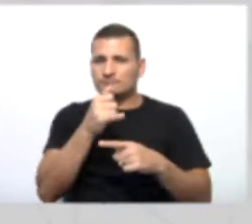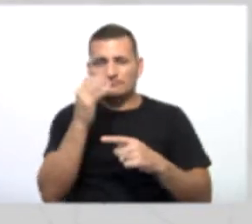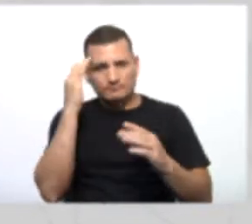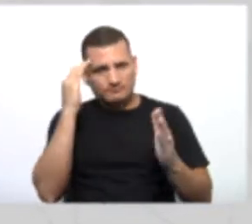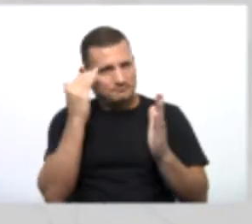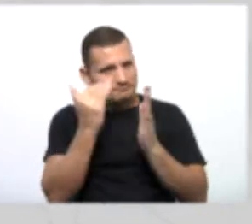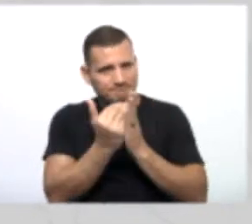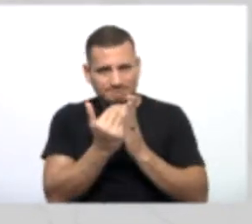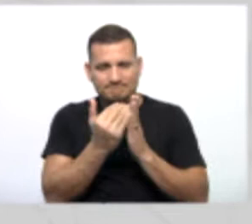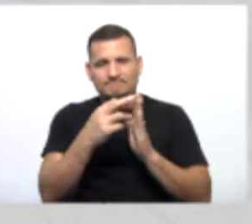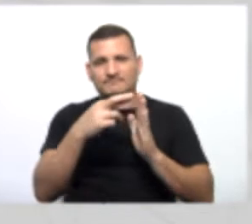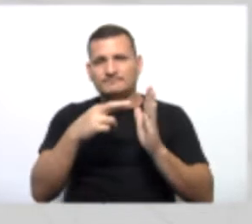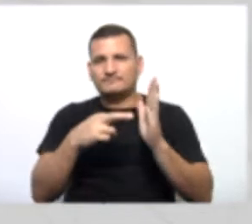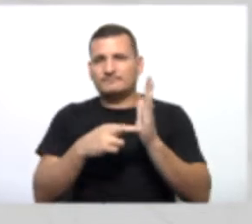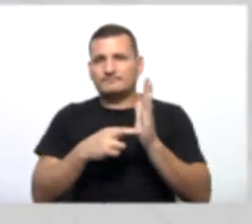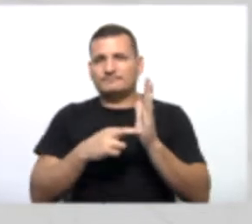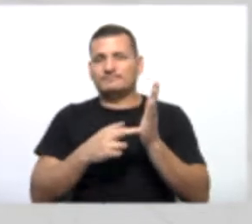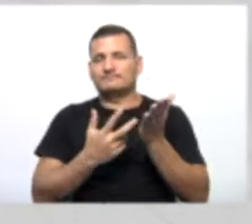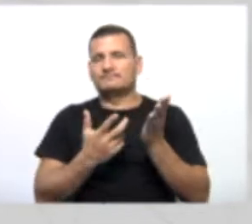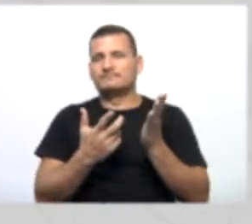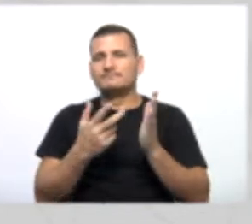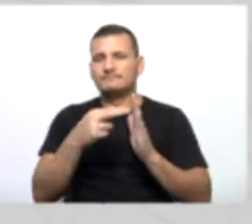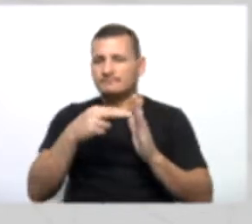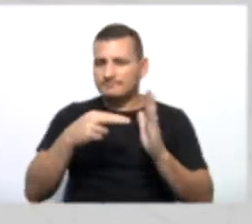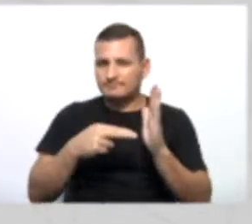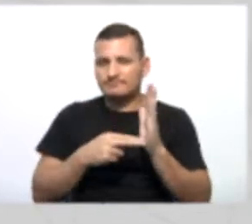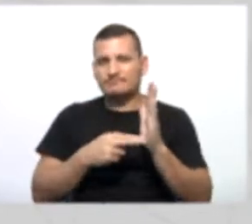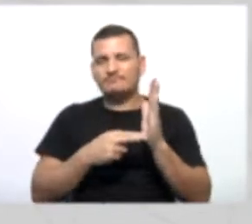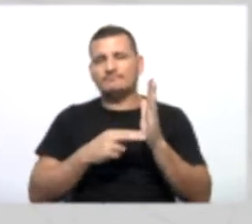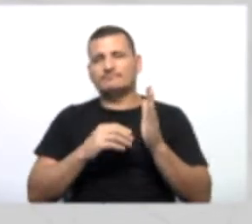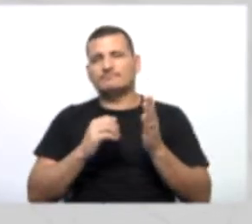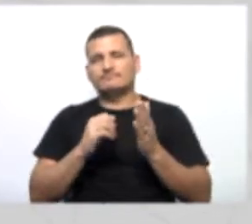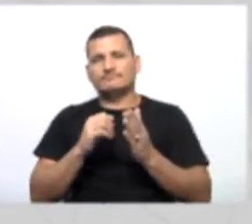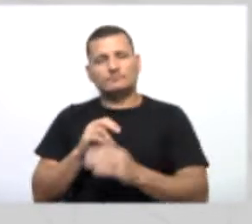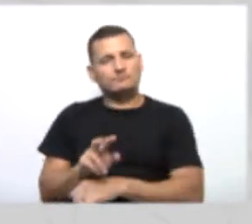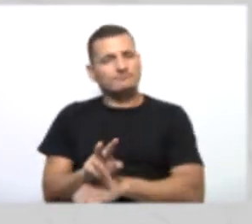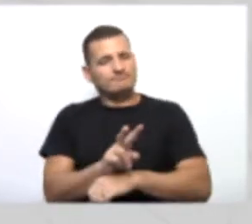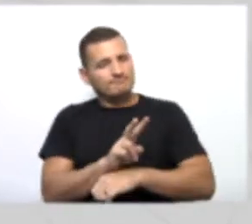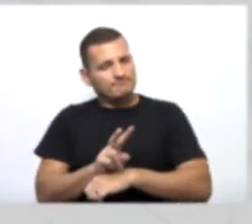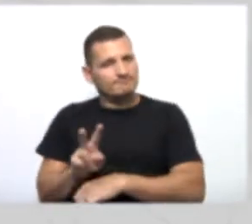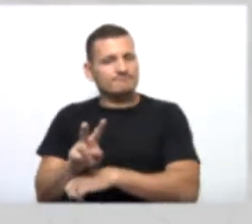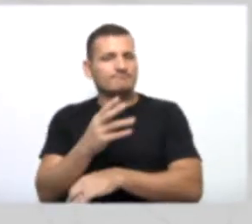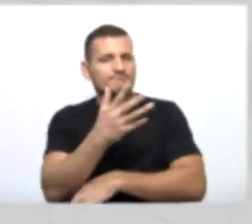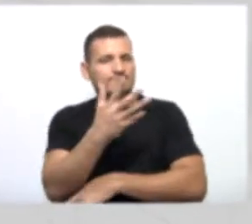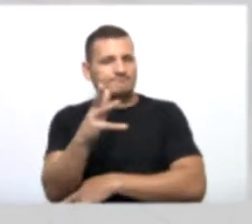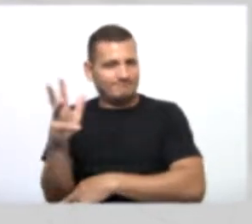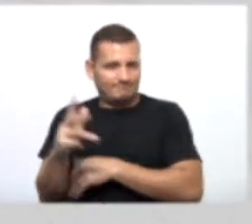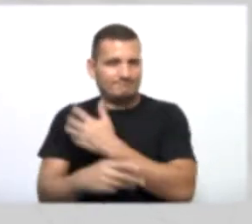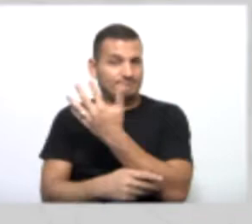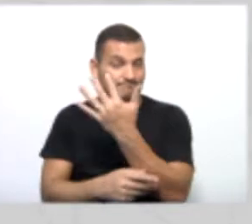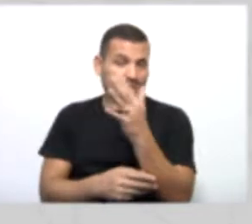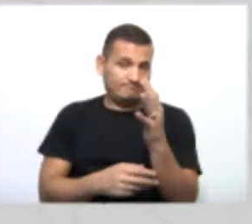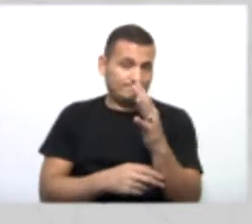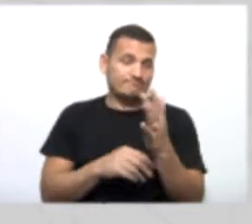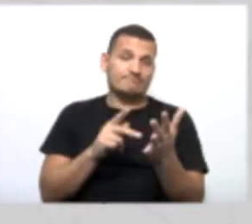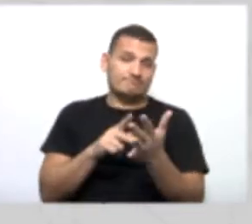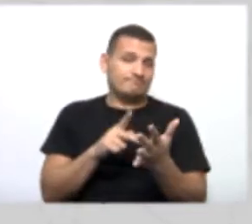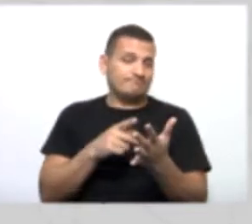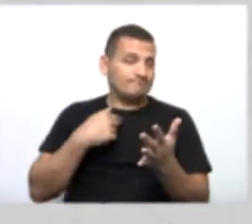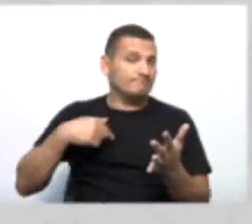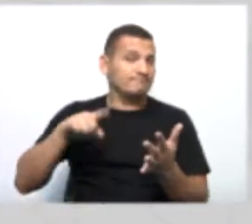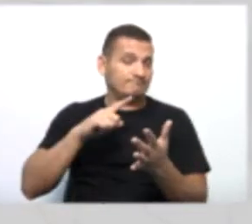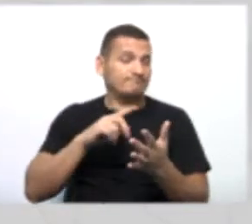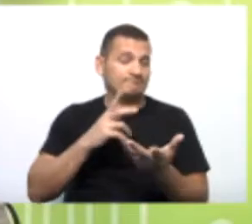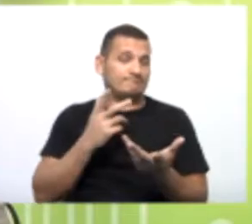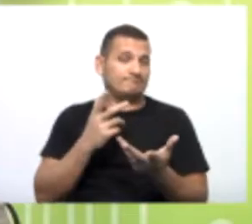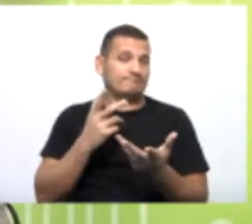normas, as regras, não é? Os cuidados necessários com o meio ambiente, infelizmente, nós vamos passar mal.